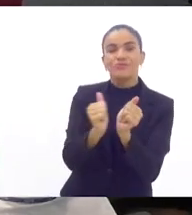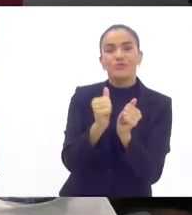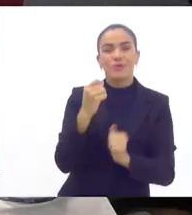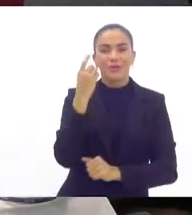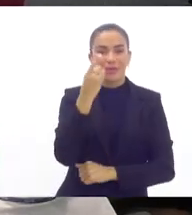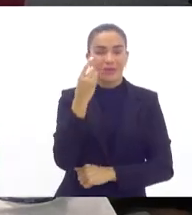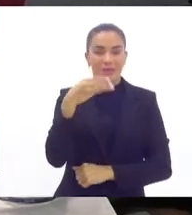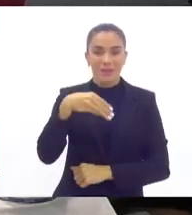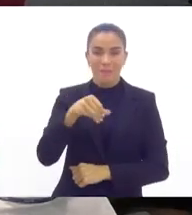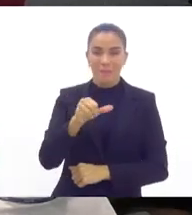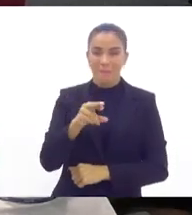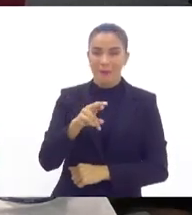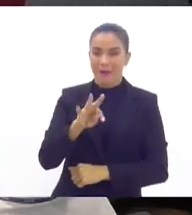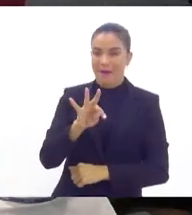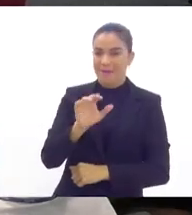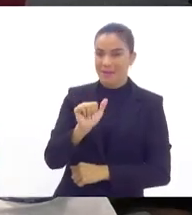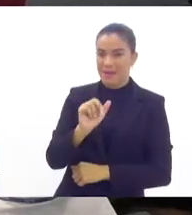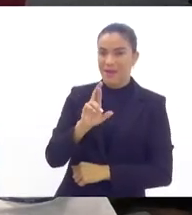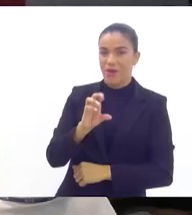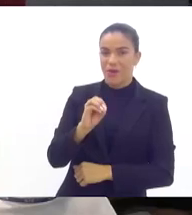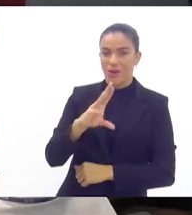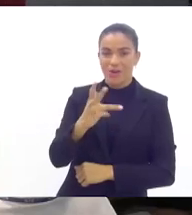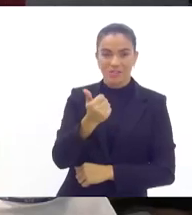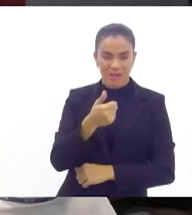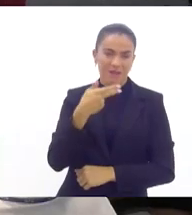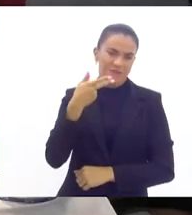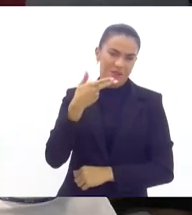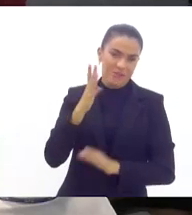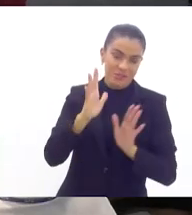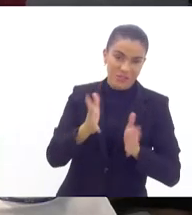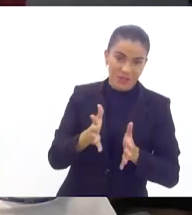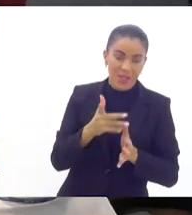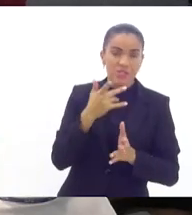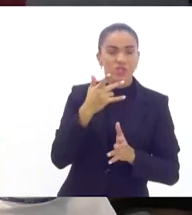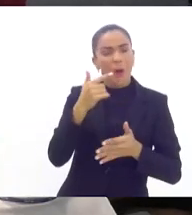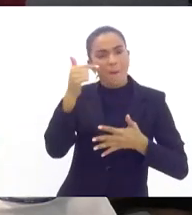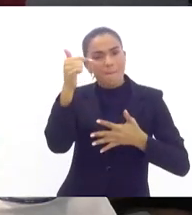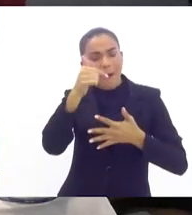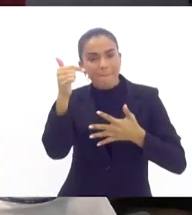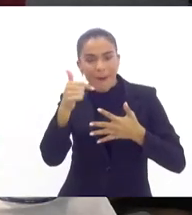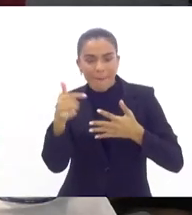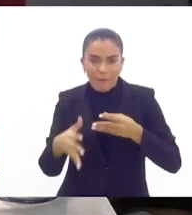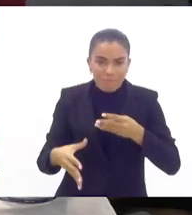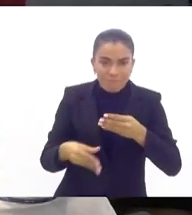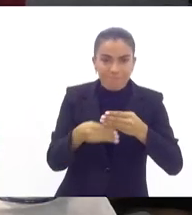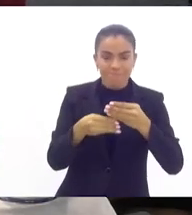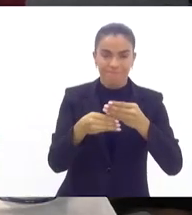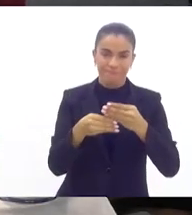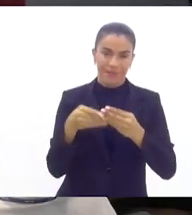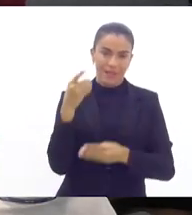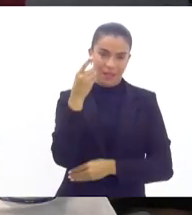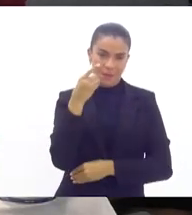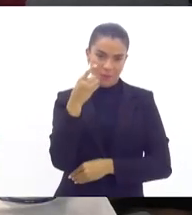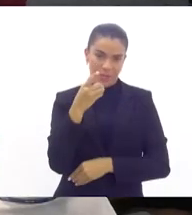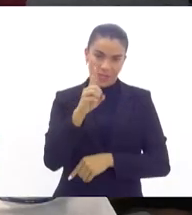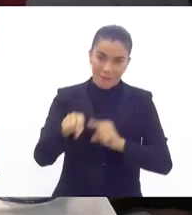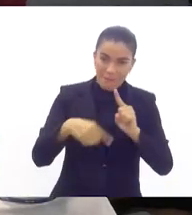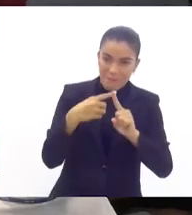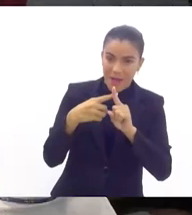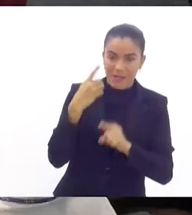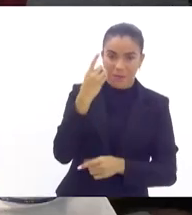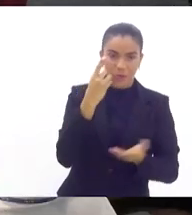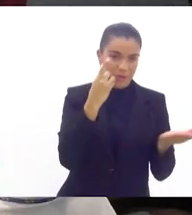Marta Rocha disse e eu só vou dar mais ênfase as palavras da deputada e do nosso amigo Alan Lopes